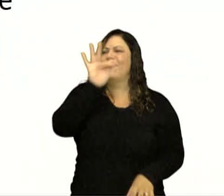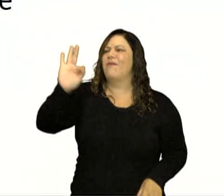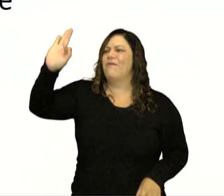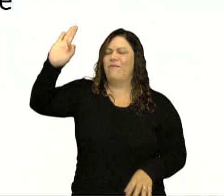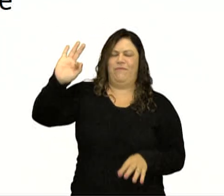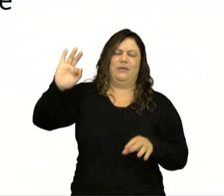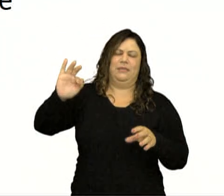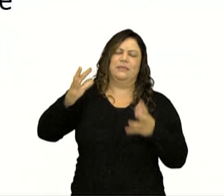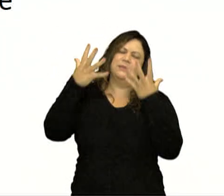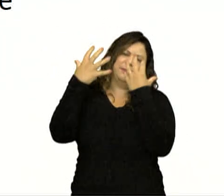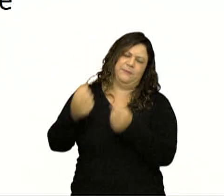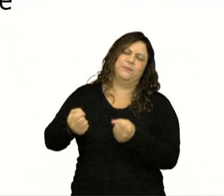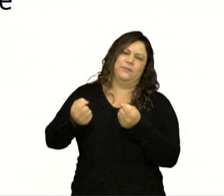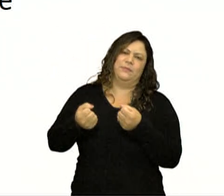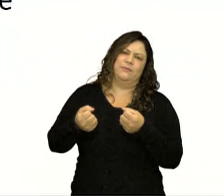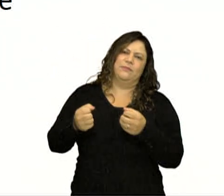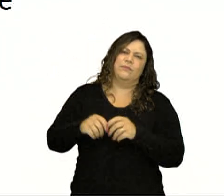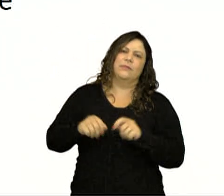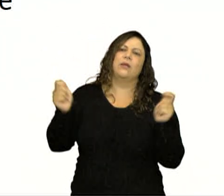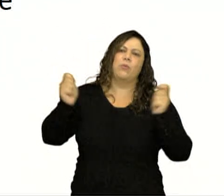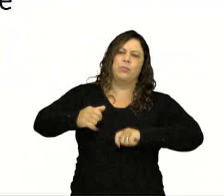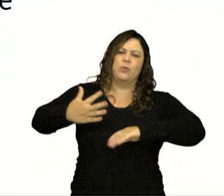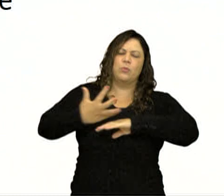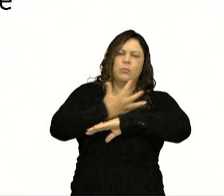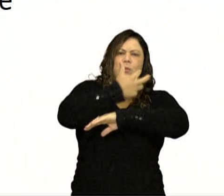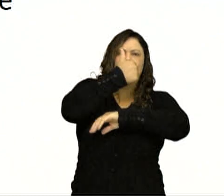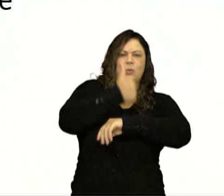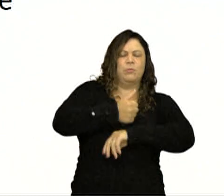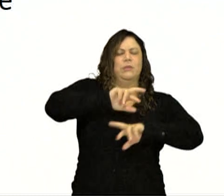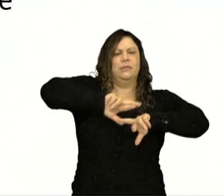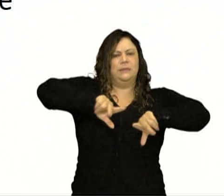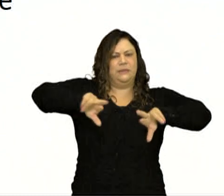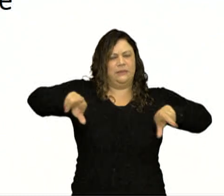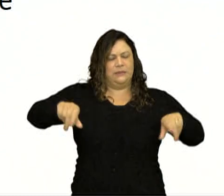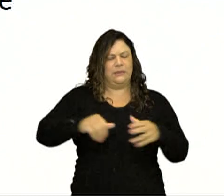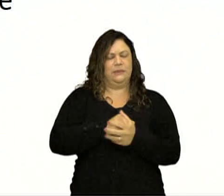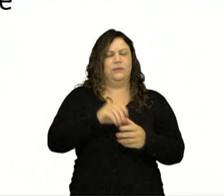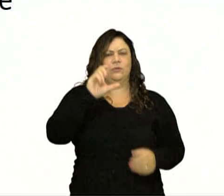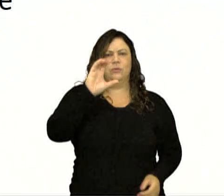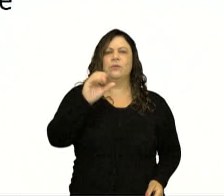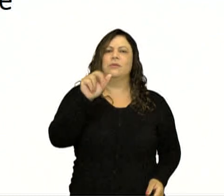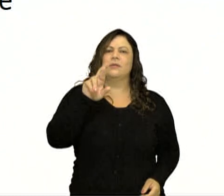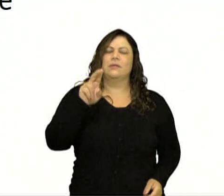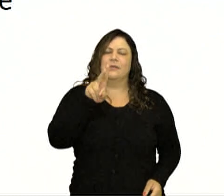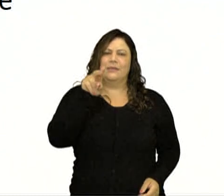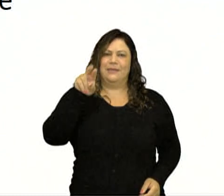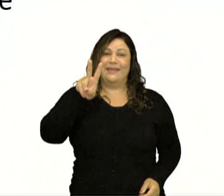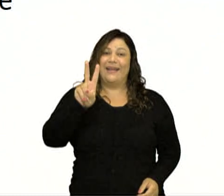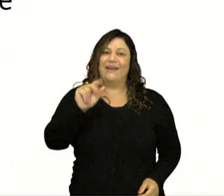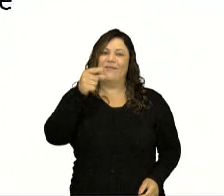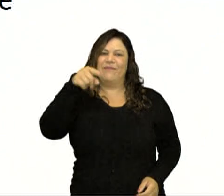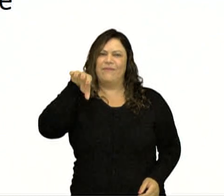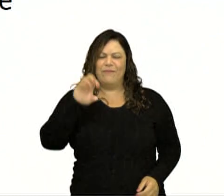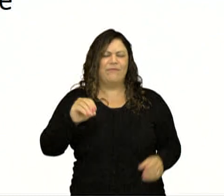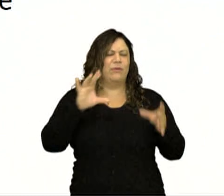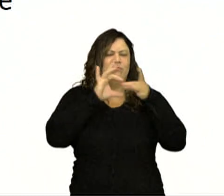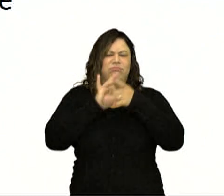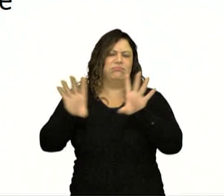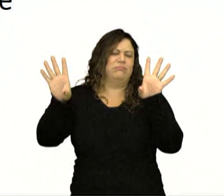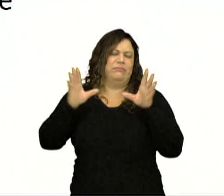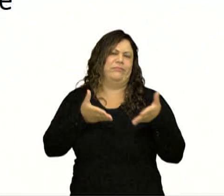com o direito total de exploração das minas de carvão situadas na bacia do rio Sarre.